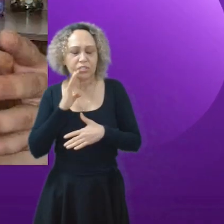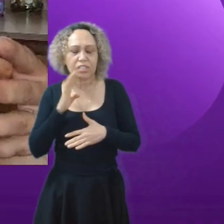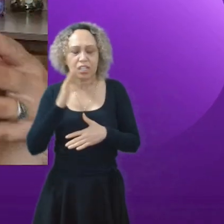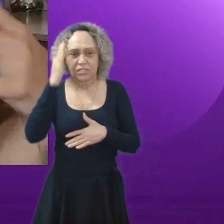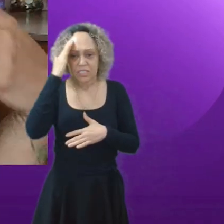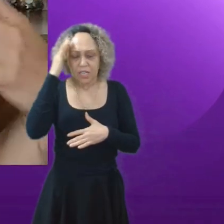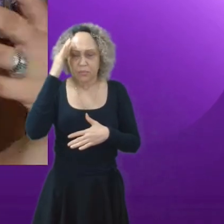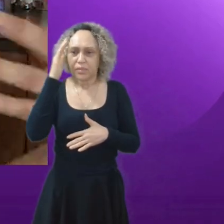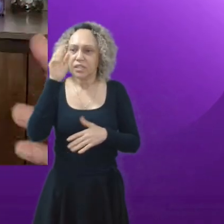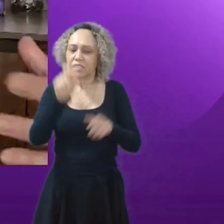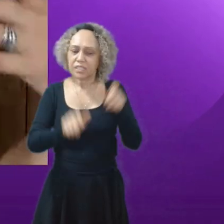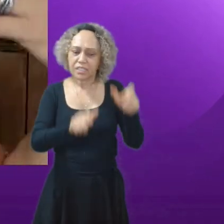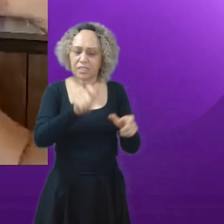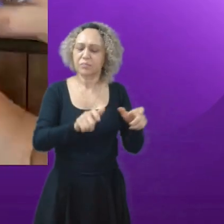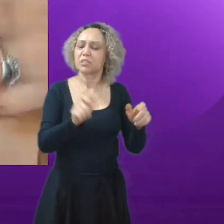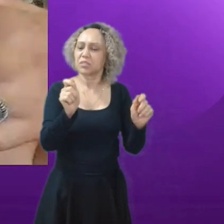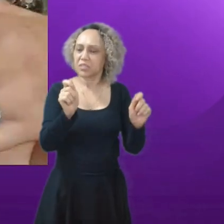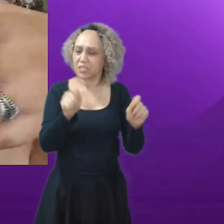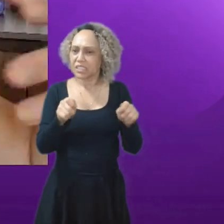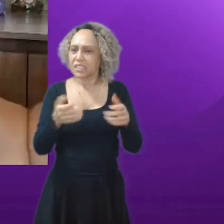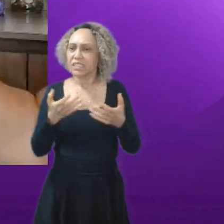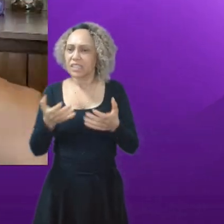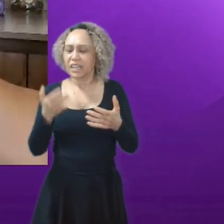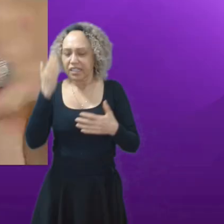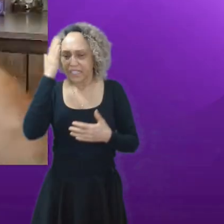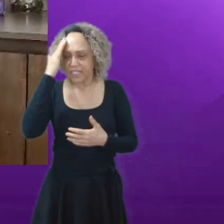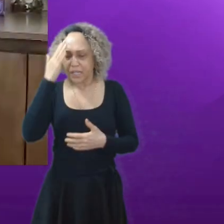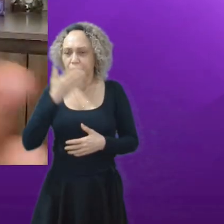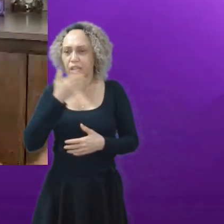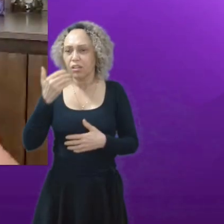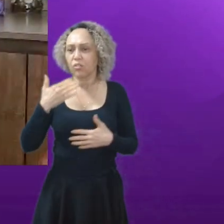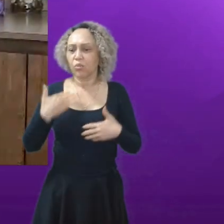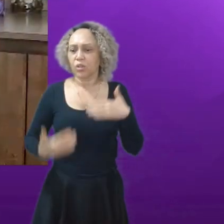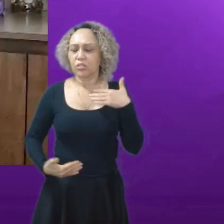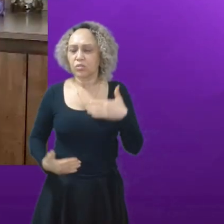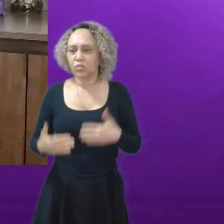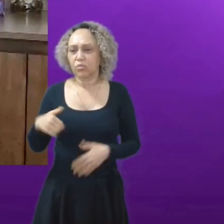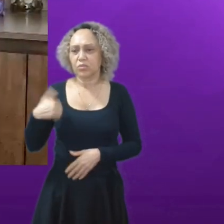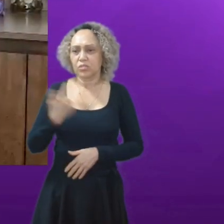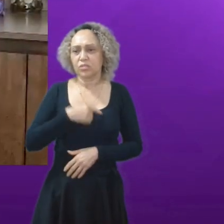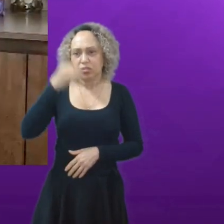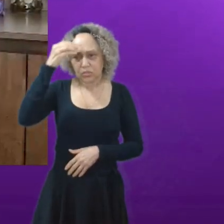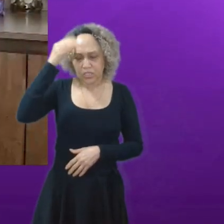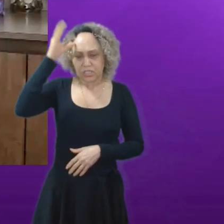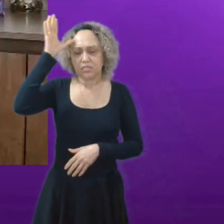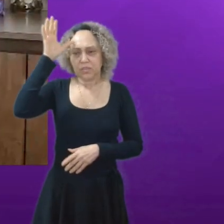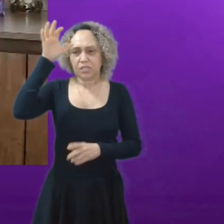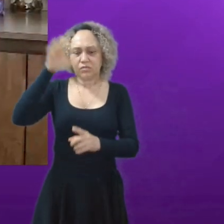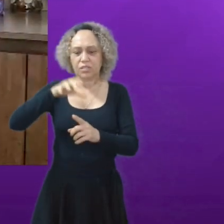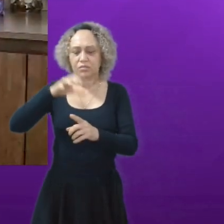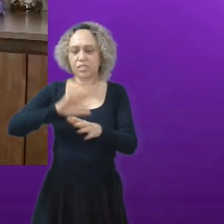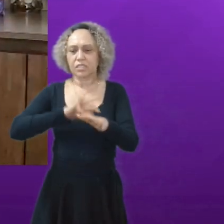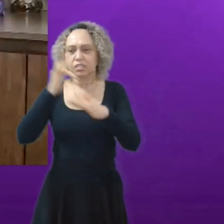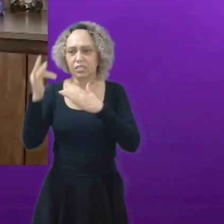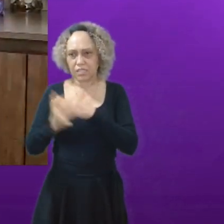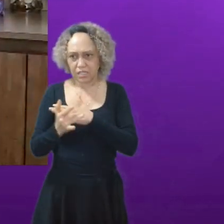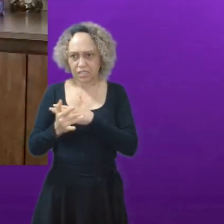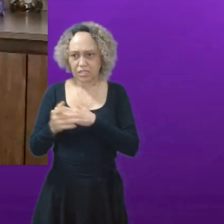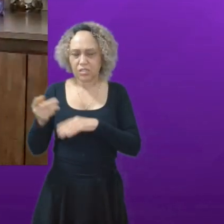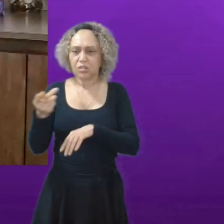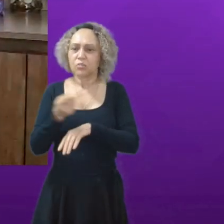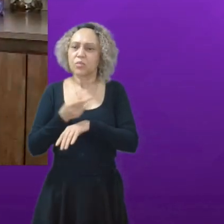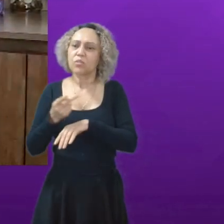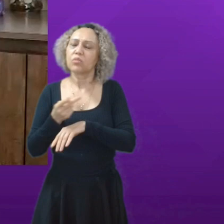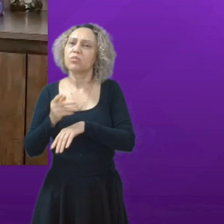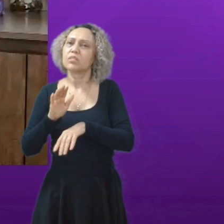entender melhor como nossos corpos e nosso saber vai fluir nessas redes, né? Então, procurem mais saber,